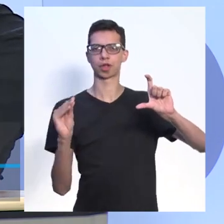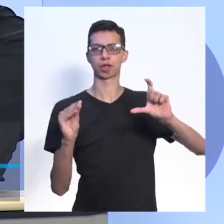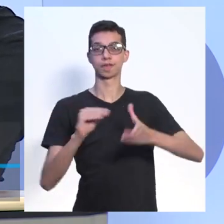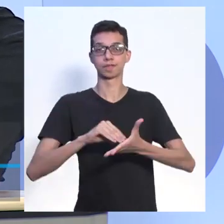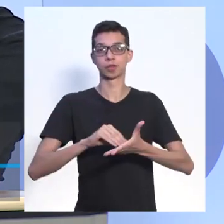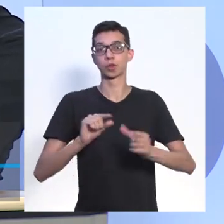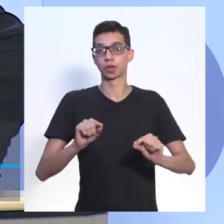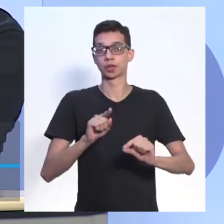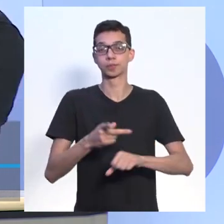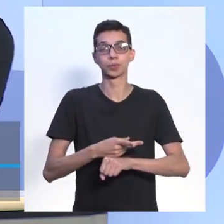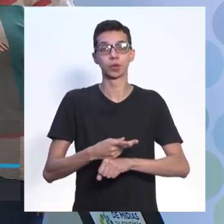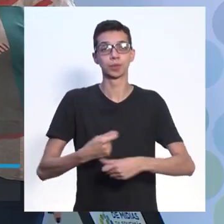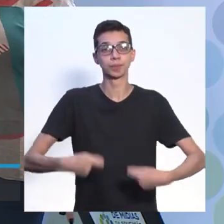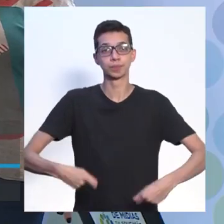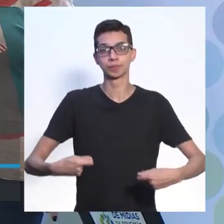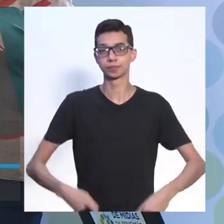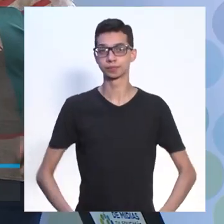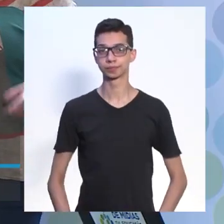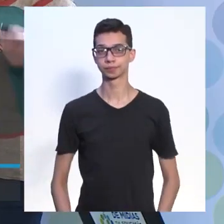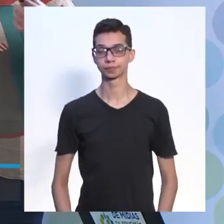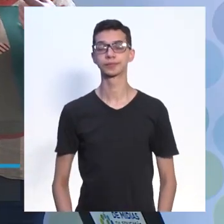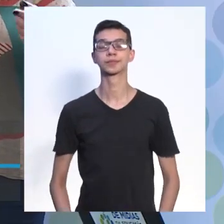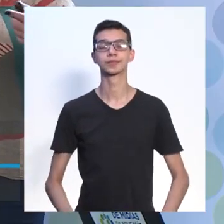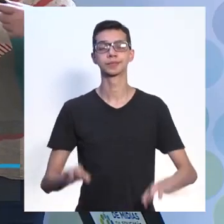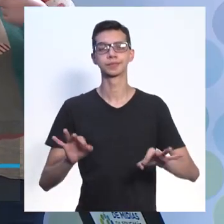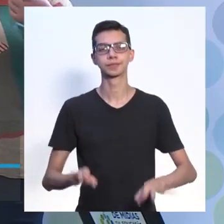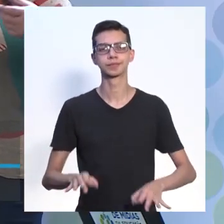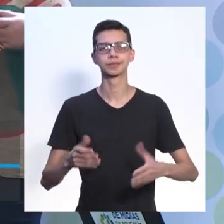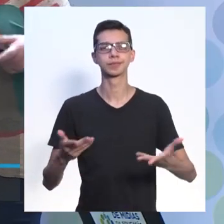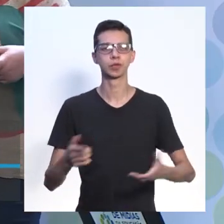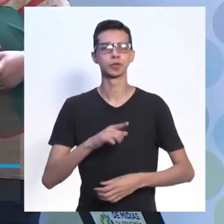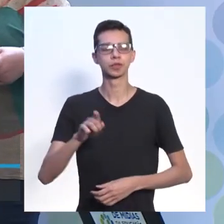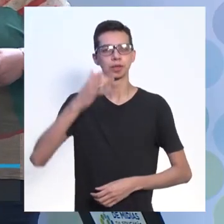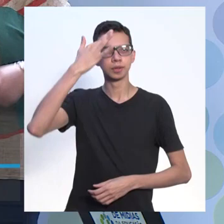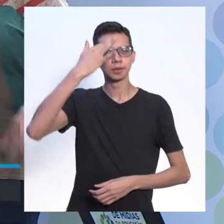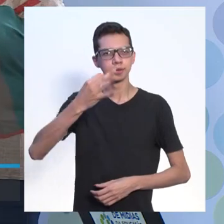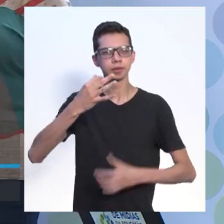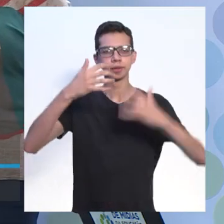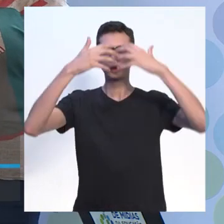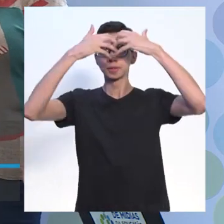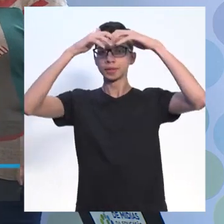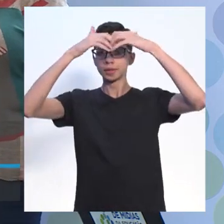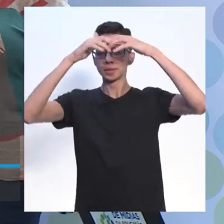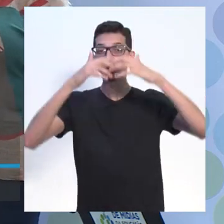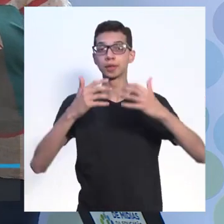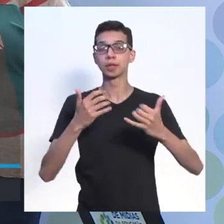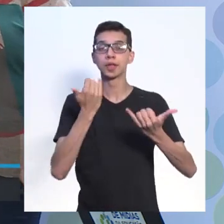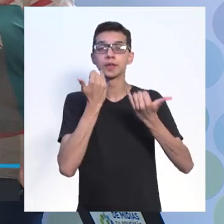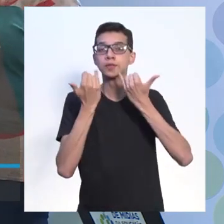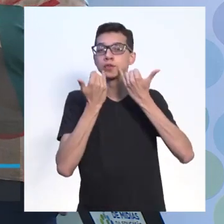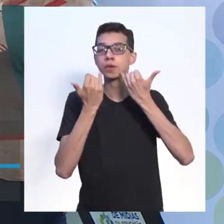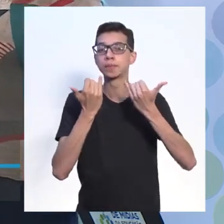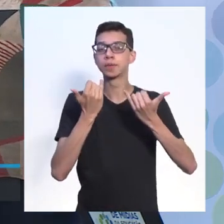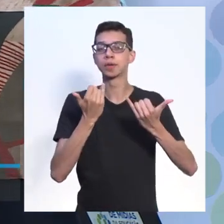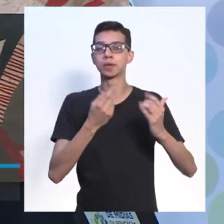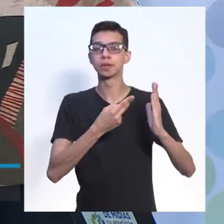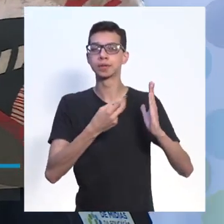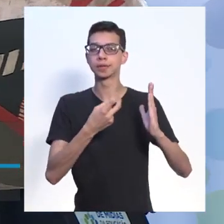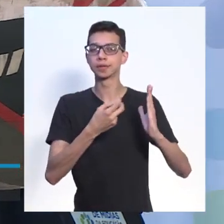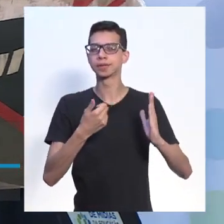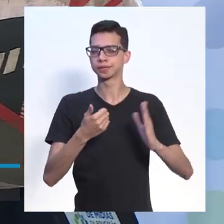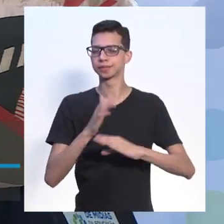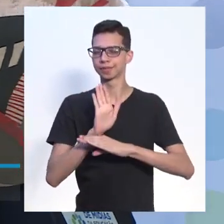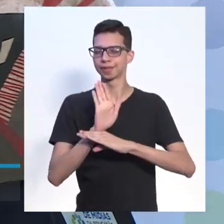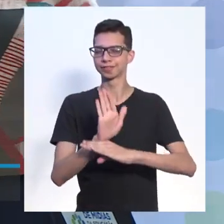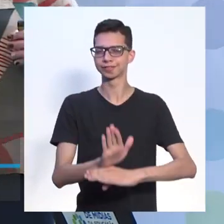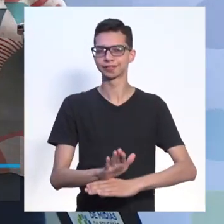você tem que procurar, né? Exatamente. Então, fazer essa interpretação e já ir tirando as informações ajuda. Então, vamos ver o